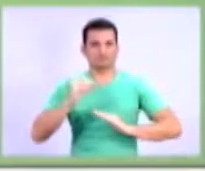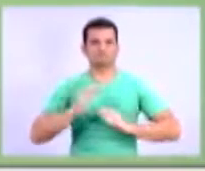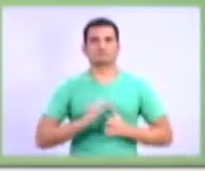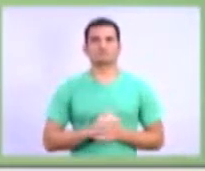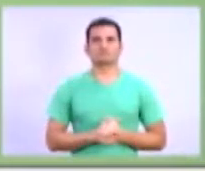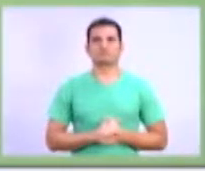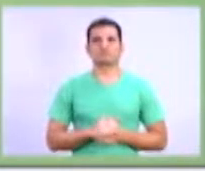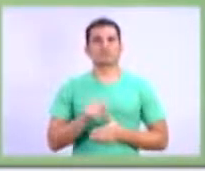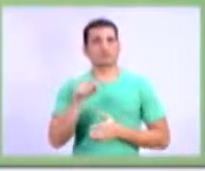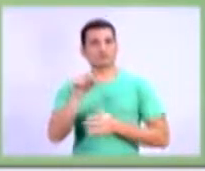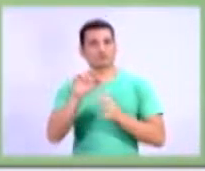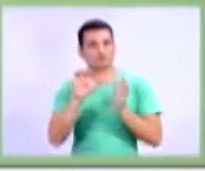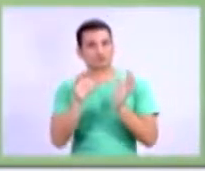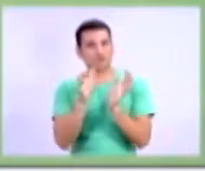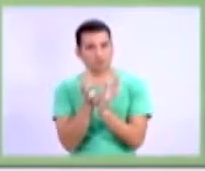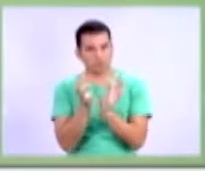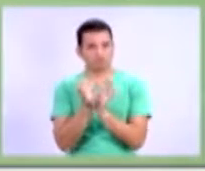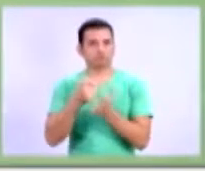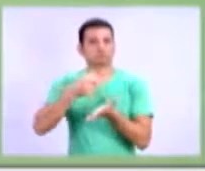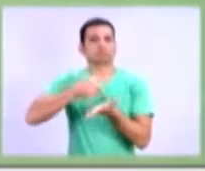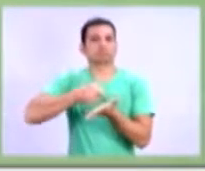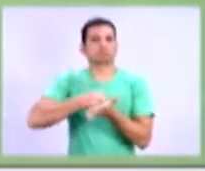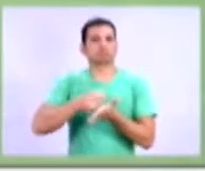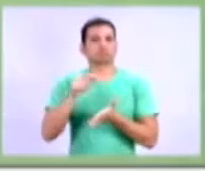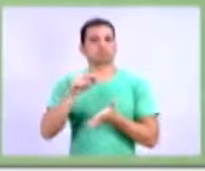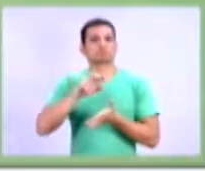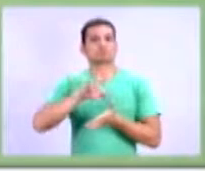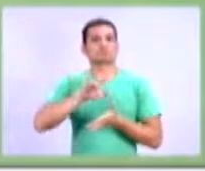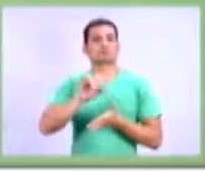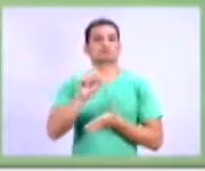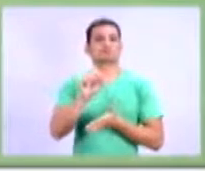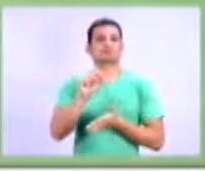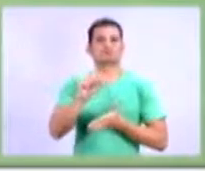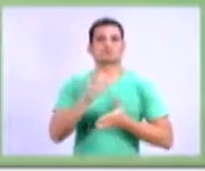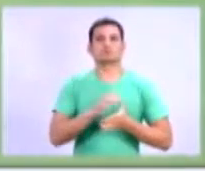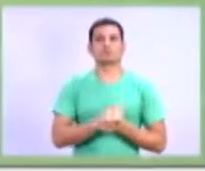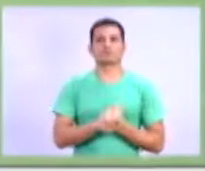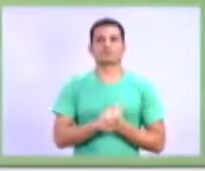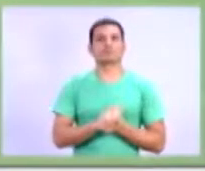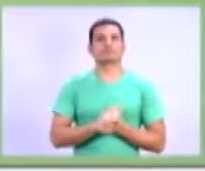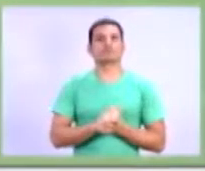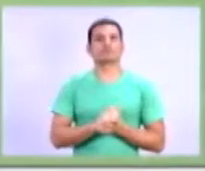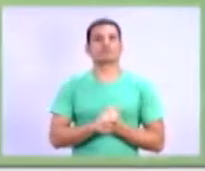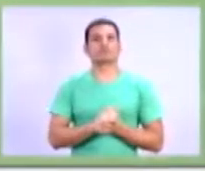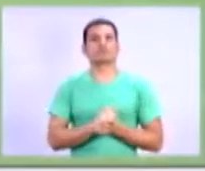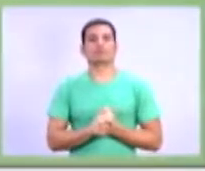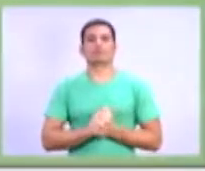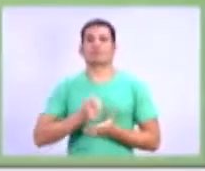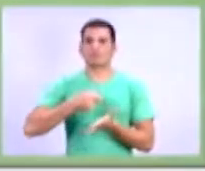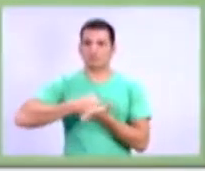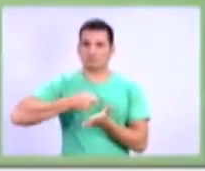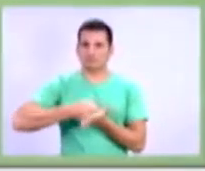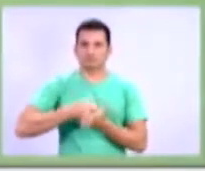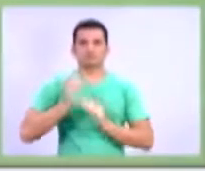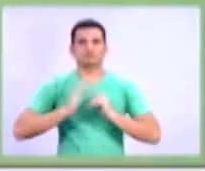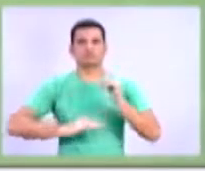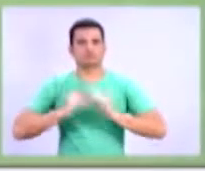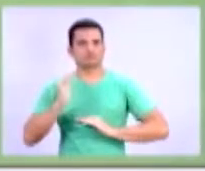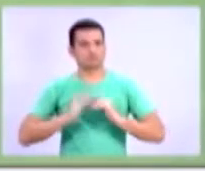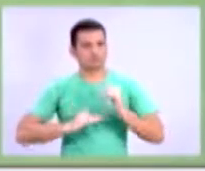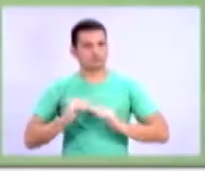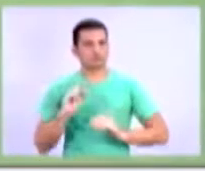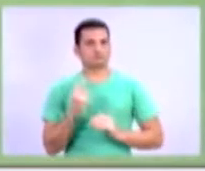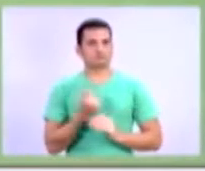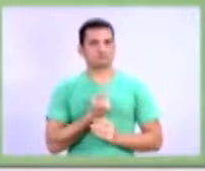Esse conjunto de deveres, ele vai se expressar em quê? Nas obrigações profissionais que nós temos.